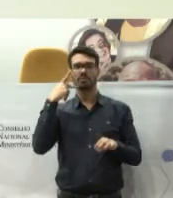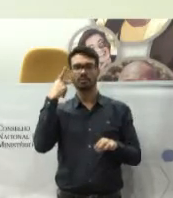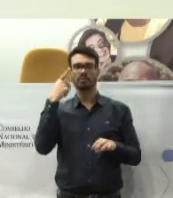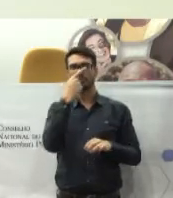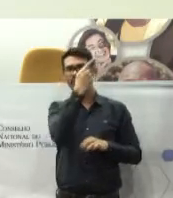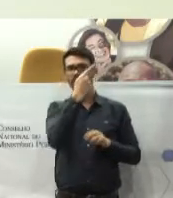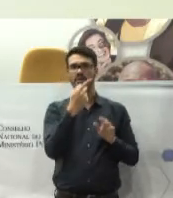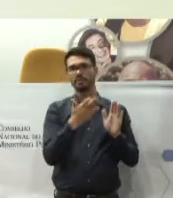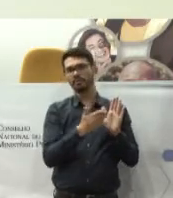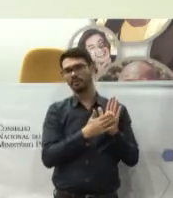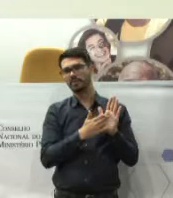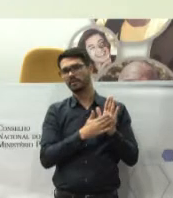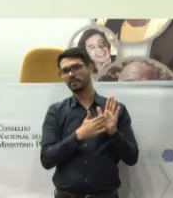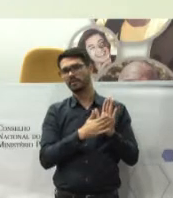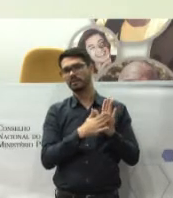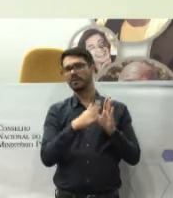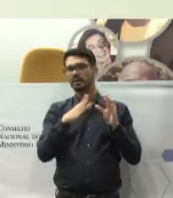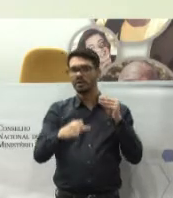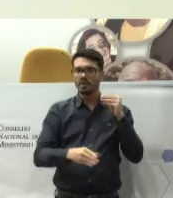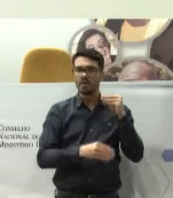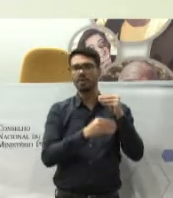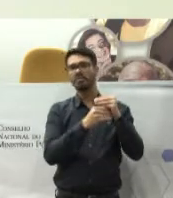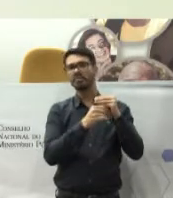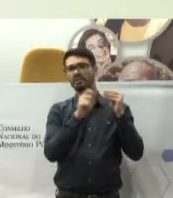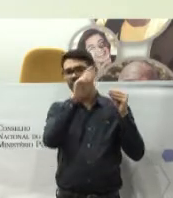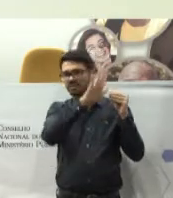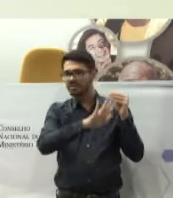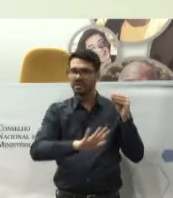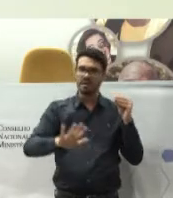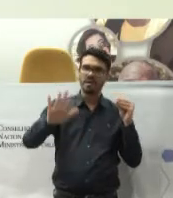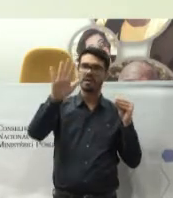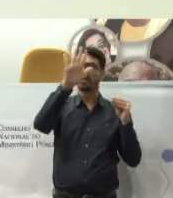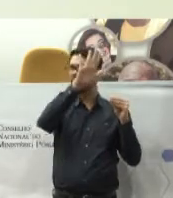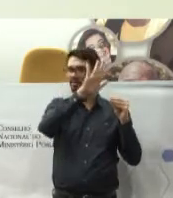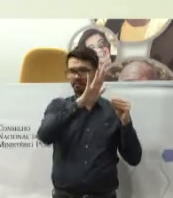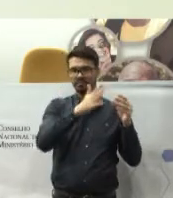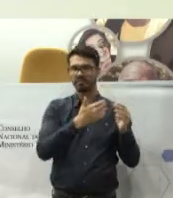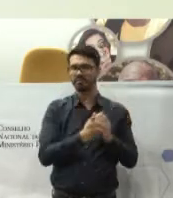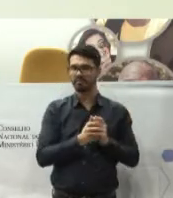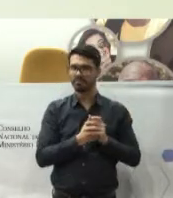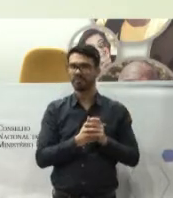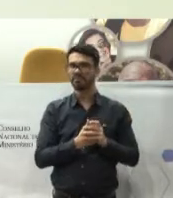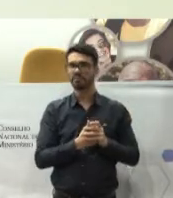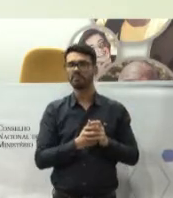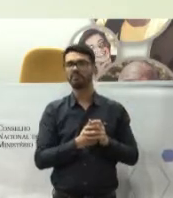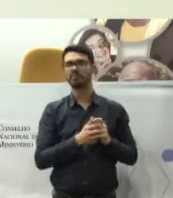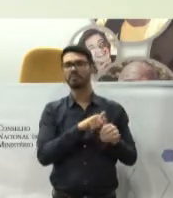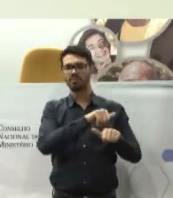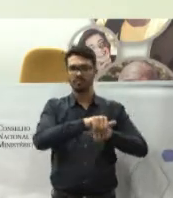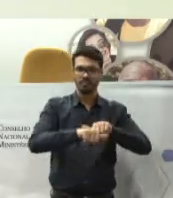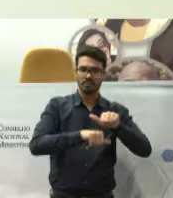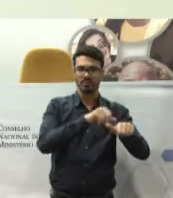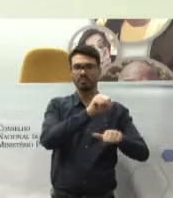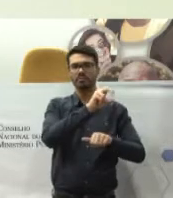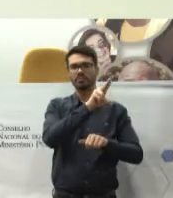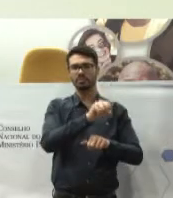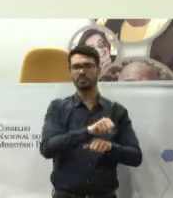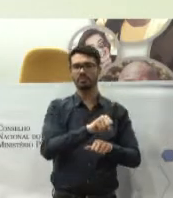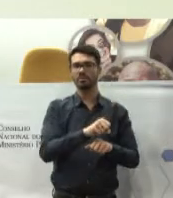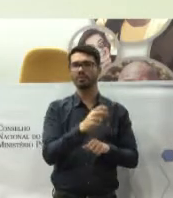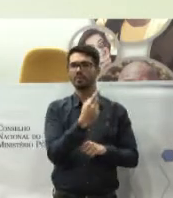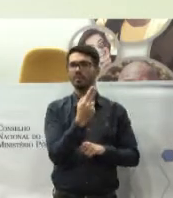Não pretende a incorporação geral do medicamento. Não pretende insumos, serviços e sistema de saúde pública.